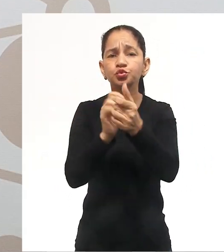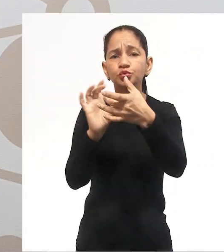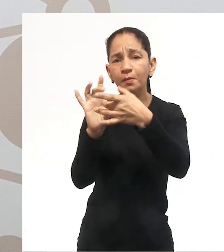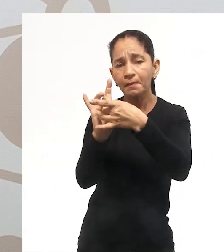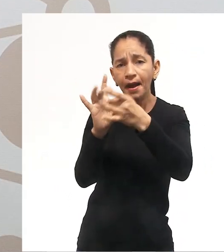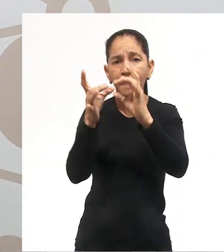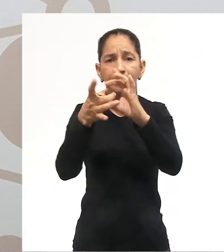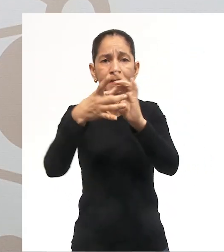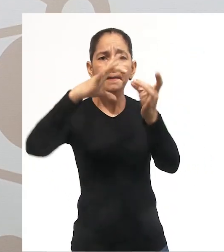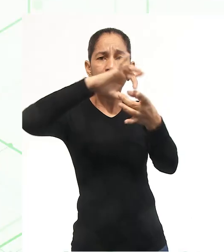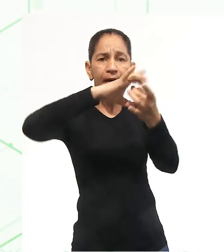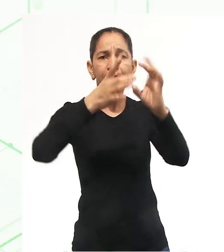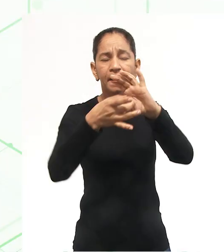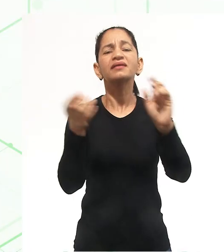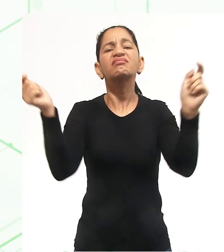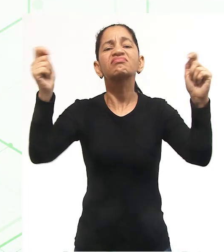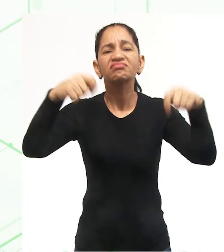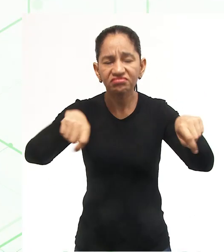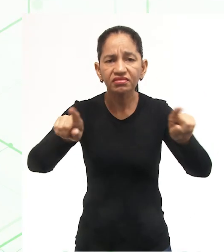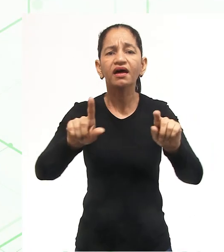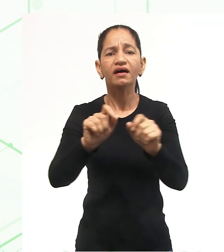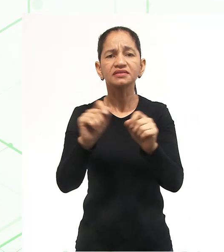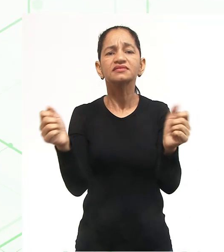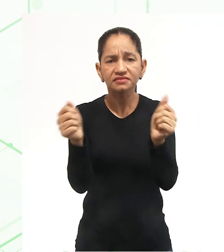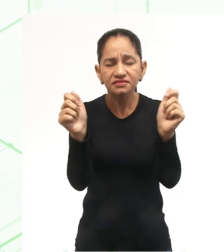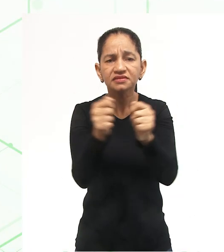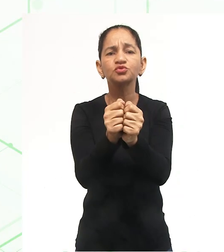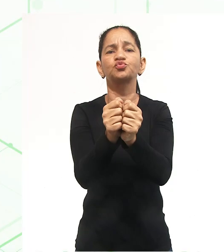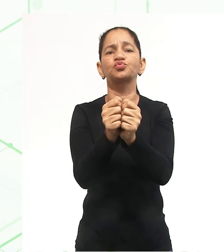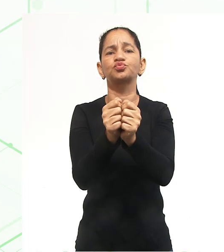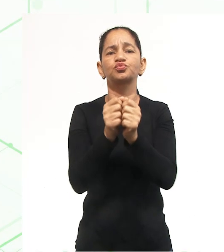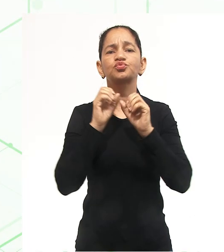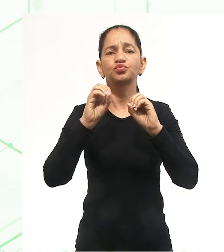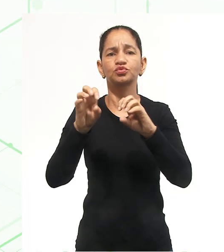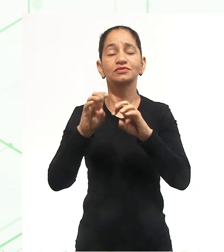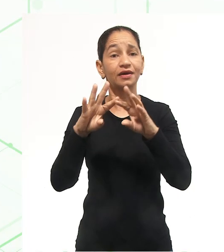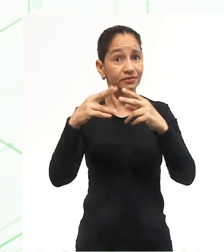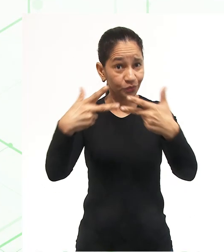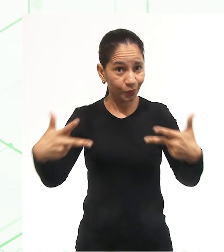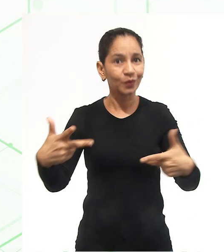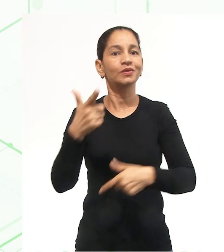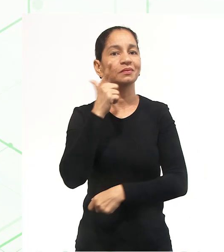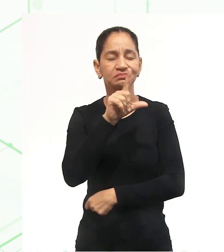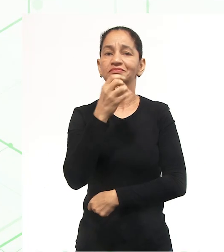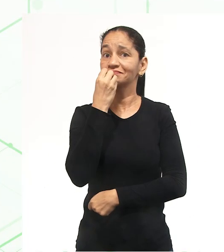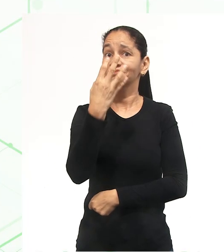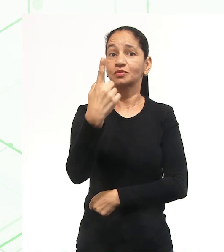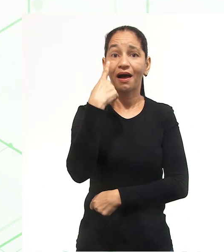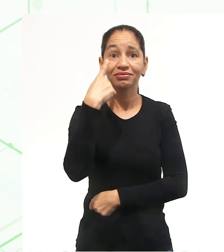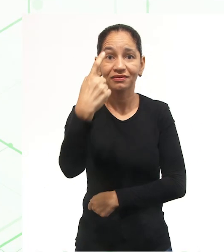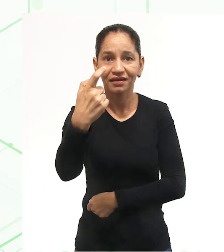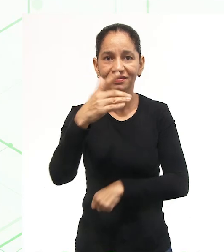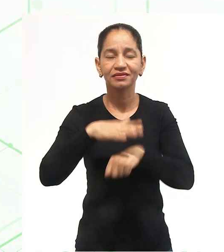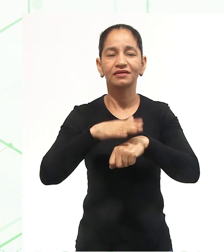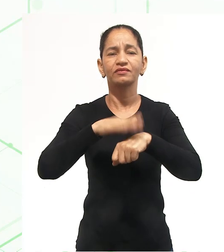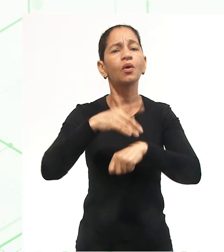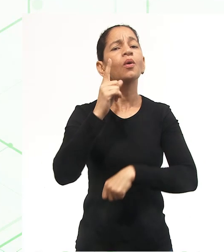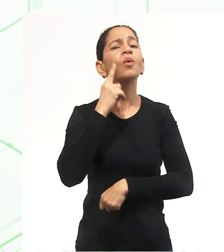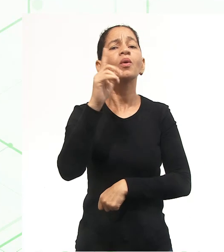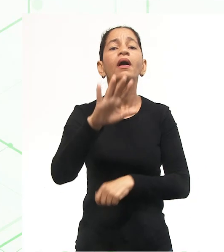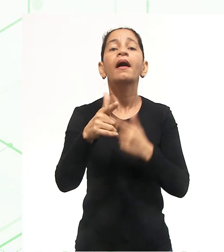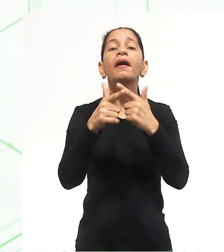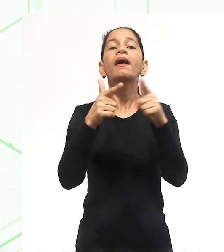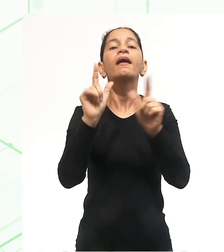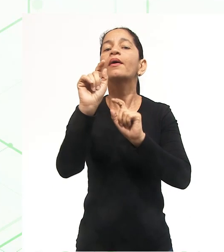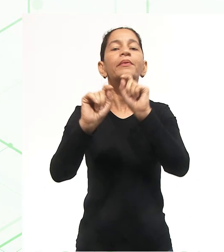o problema que acontece hoje em dia de não acontecer práticas integradoras. E aí, o que a gente vem trazendo a